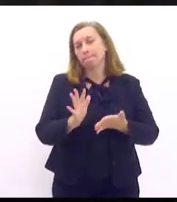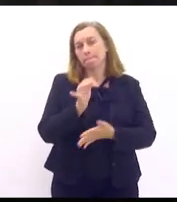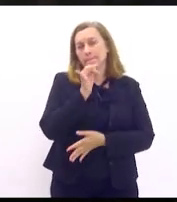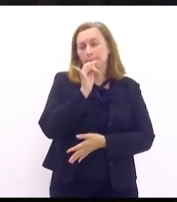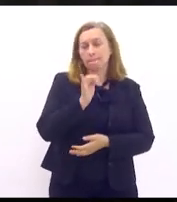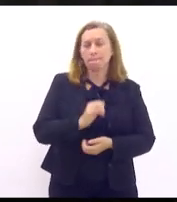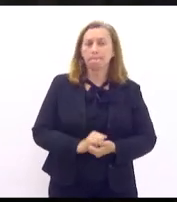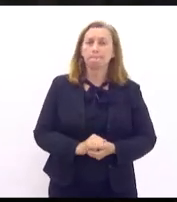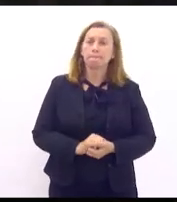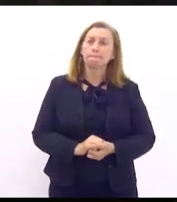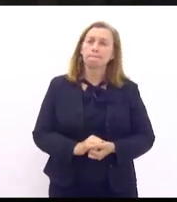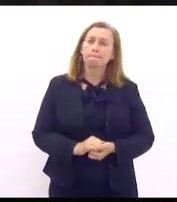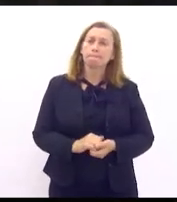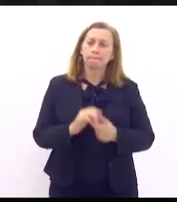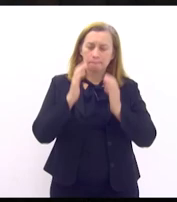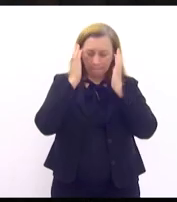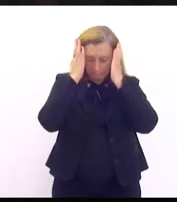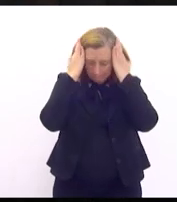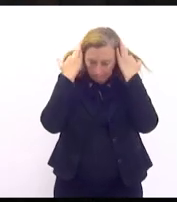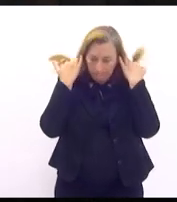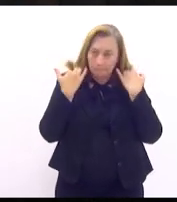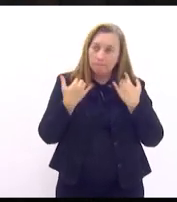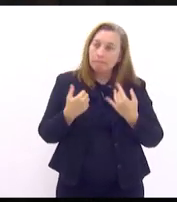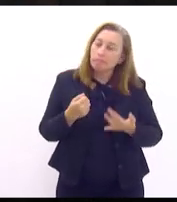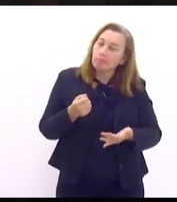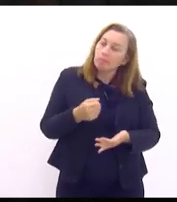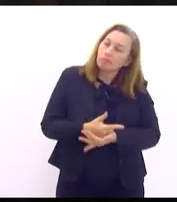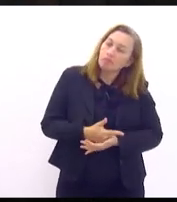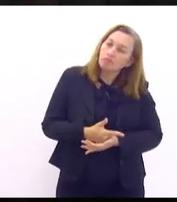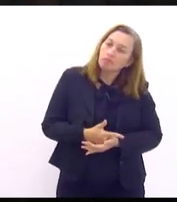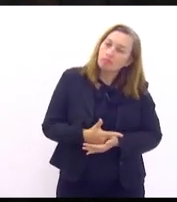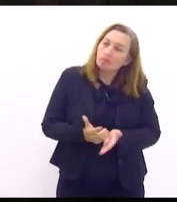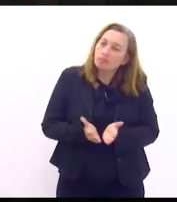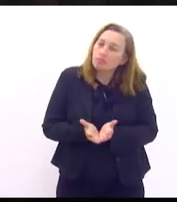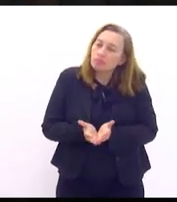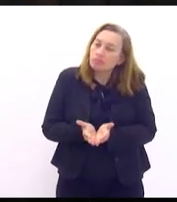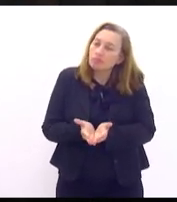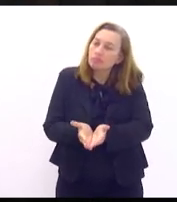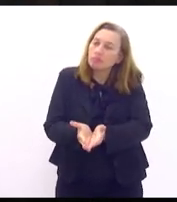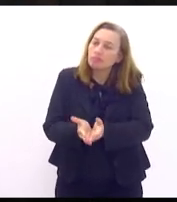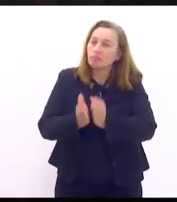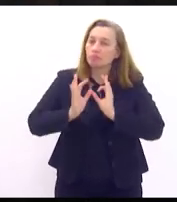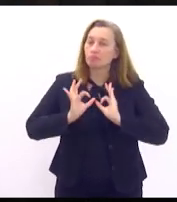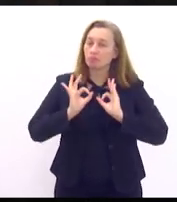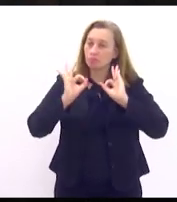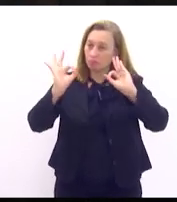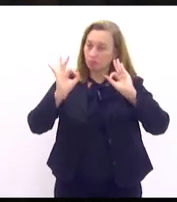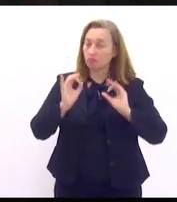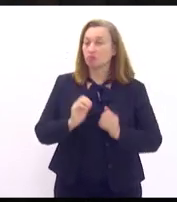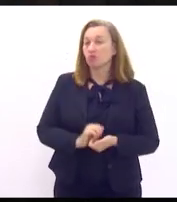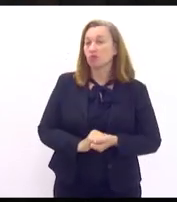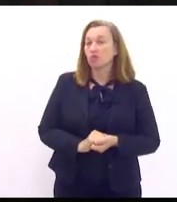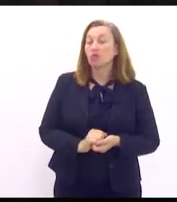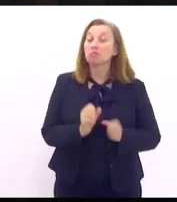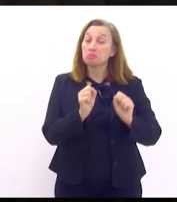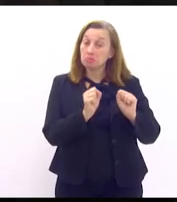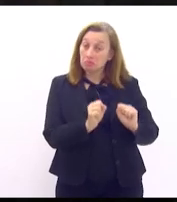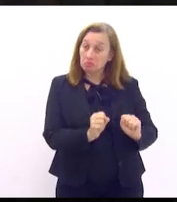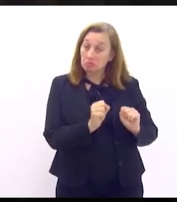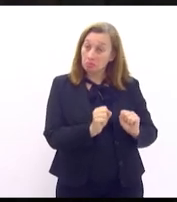exemplo, compra de iate é algo que pode ser